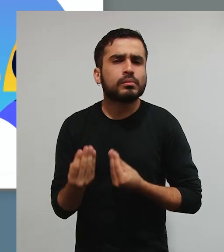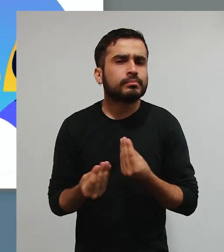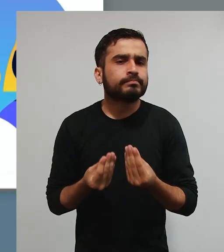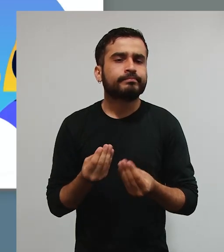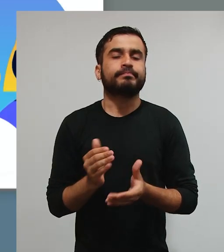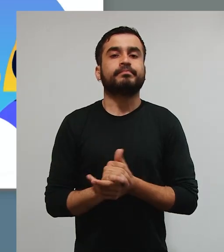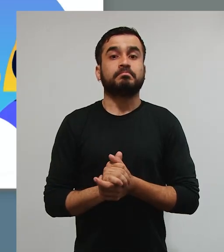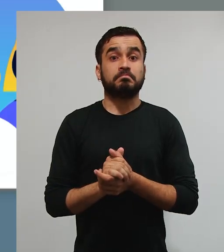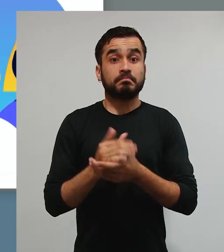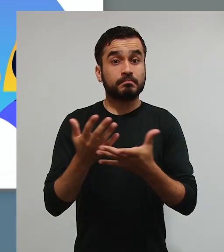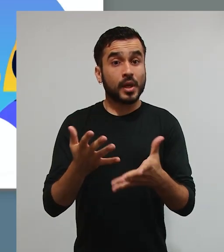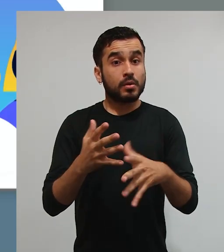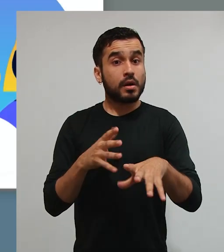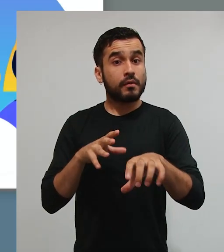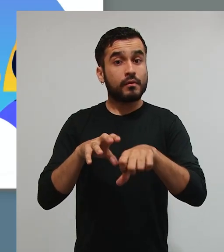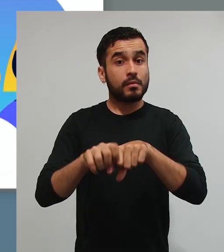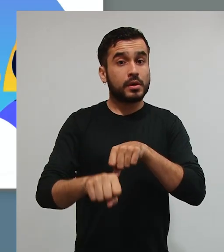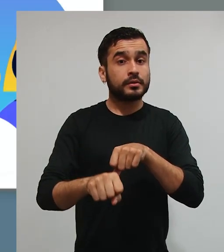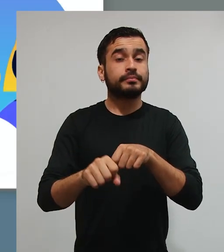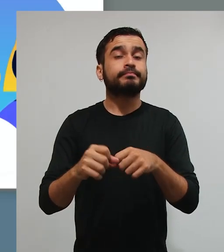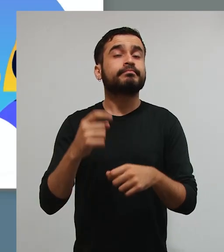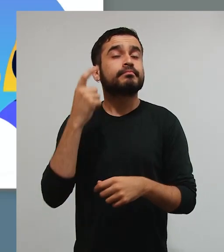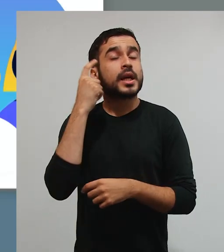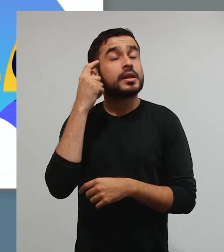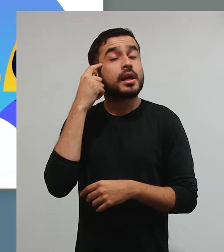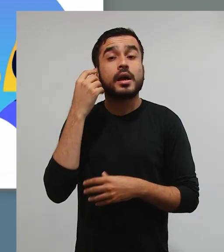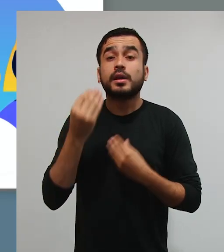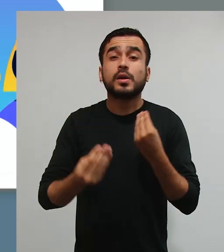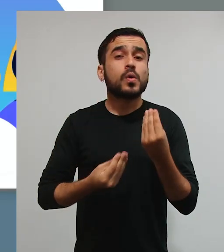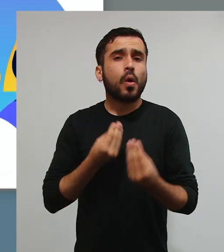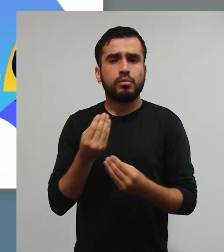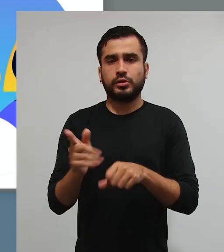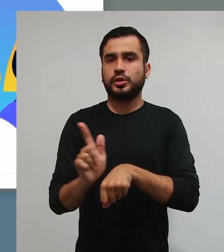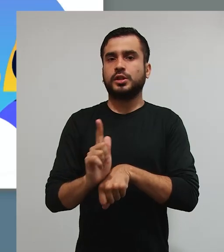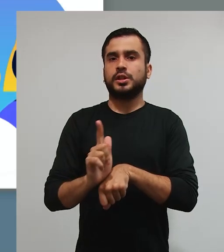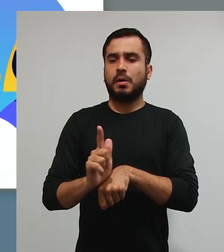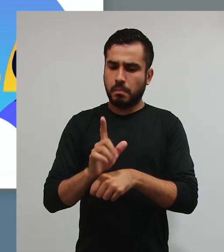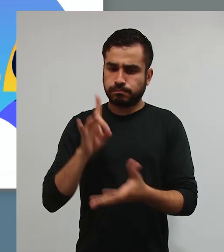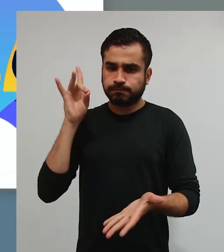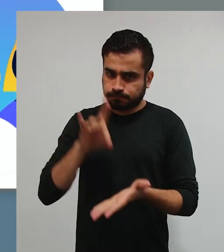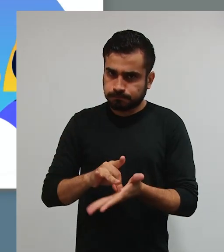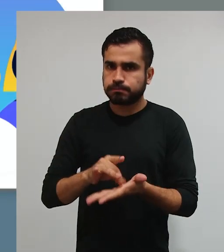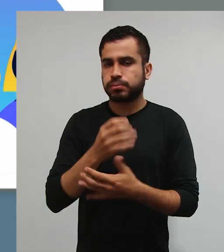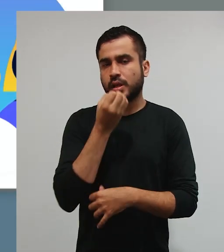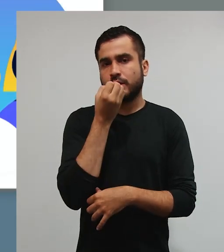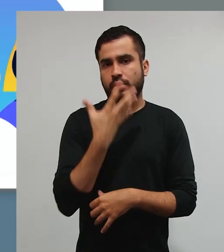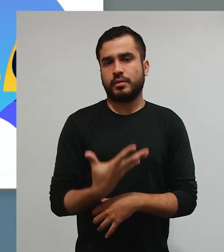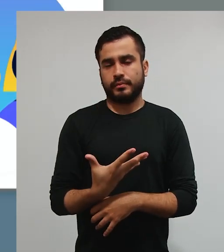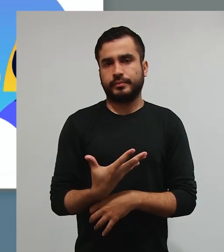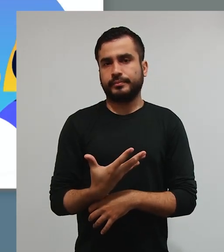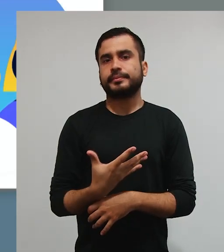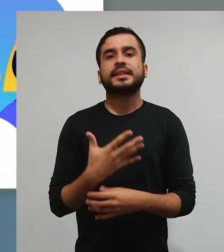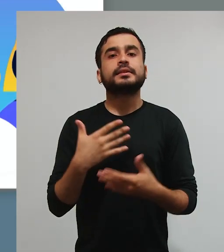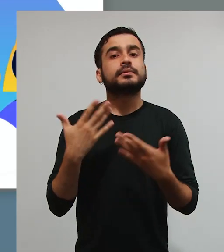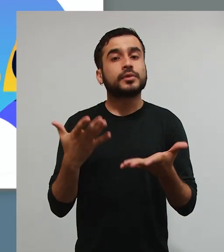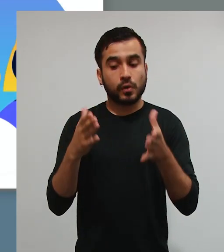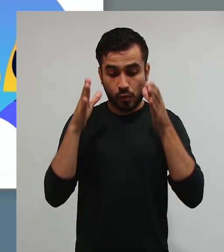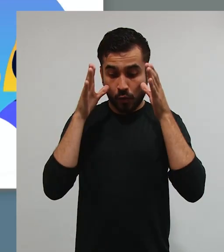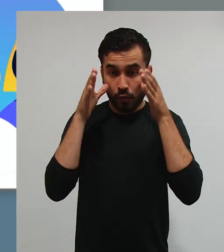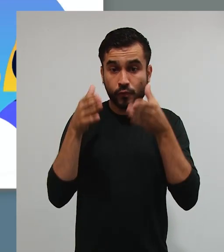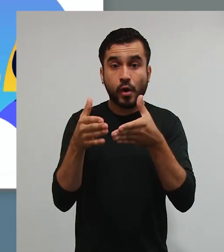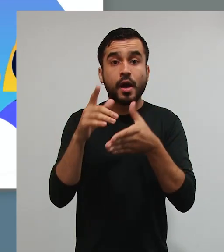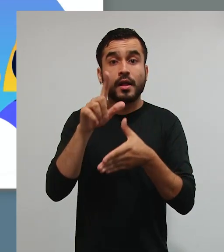A formação ela deve se atentar a como fazer uma boa gestão. Então, lembrando que o eixo formativo